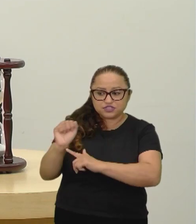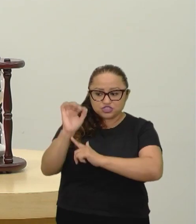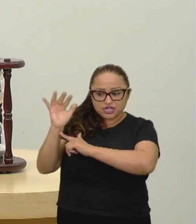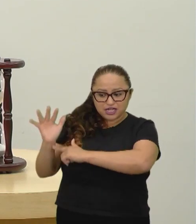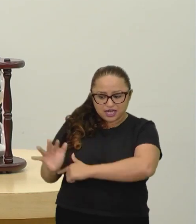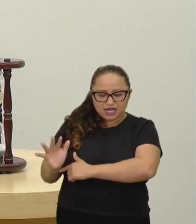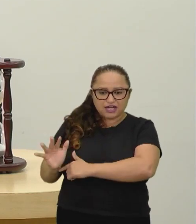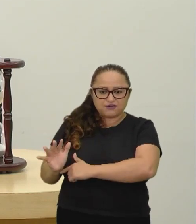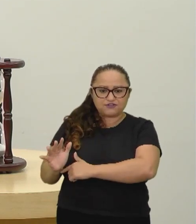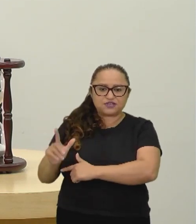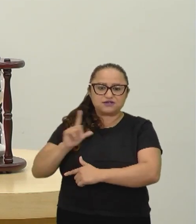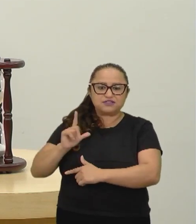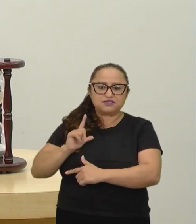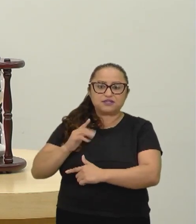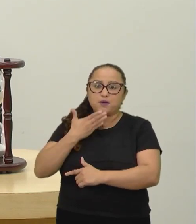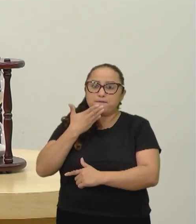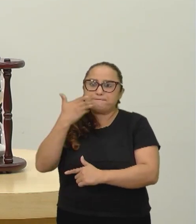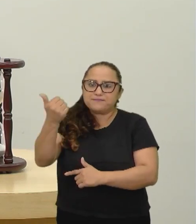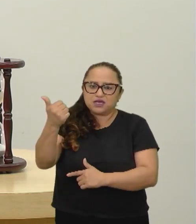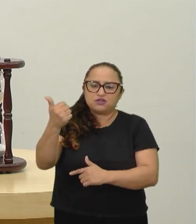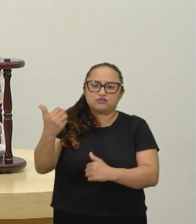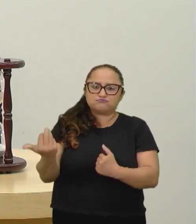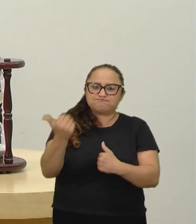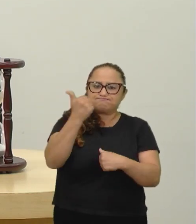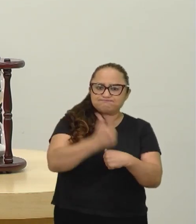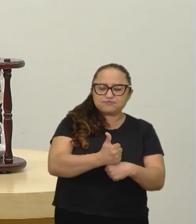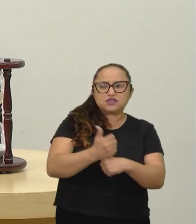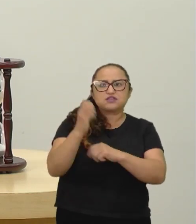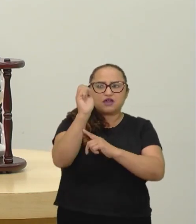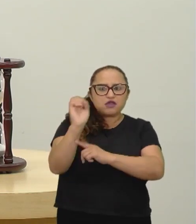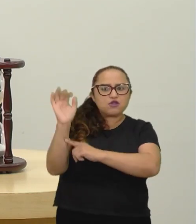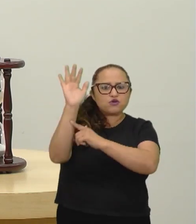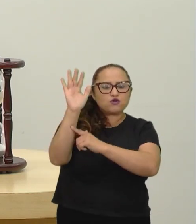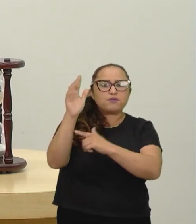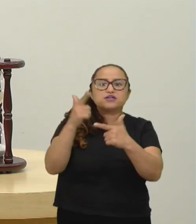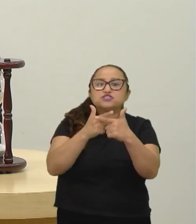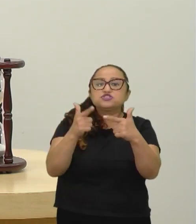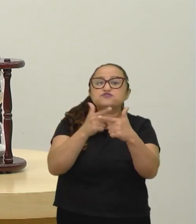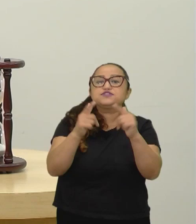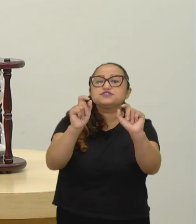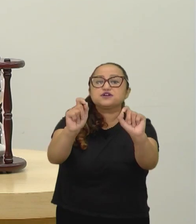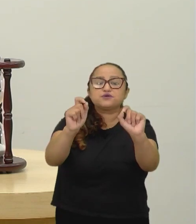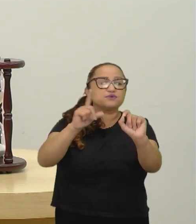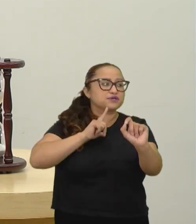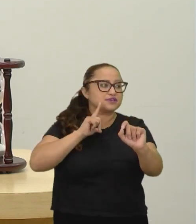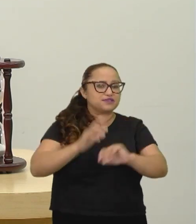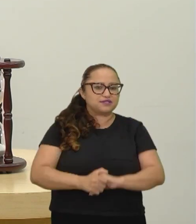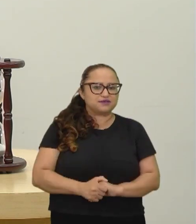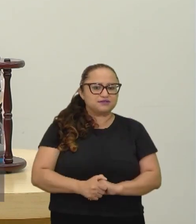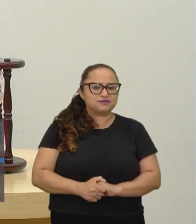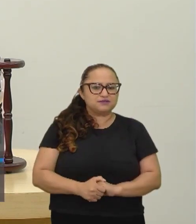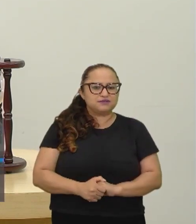África entre várias potências europeias, e nessa divisão, né, da África, do território africano, não se